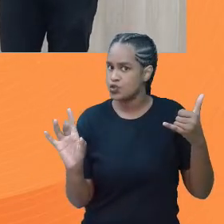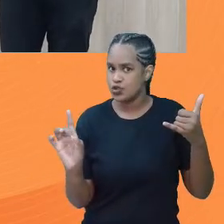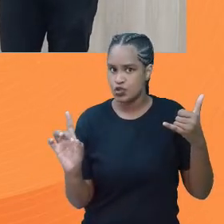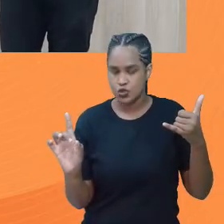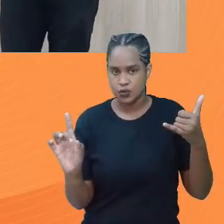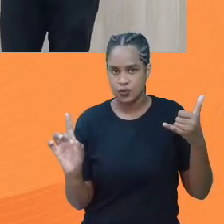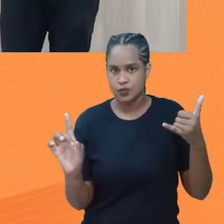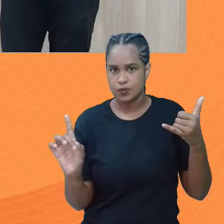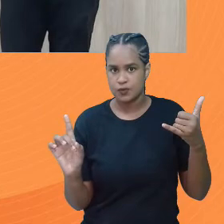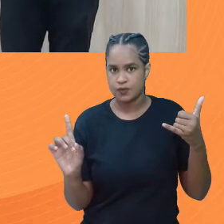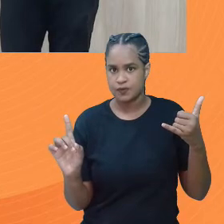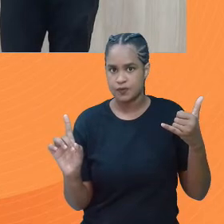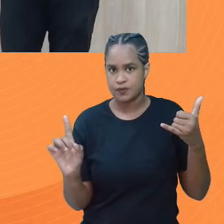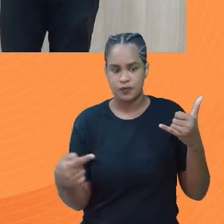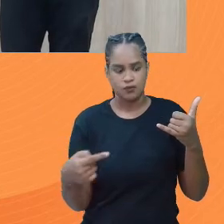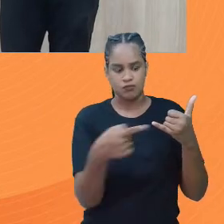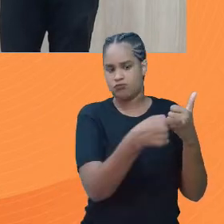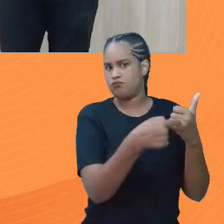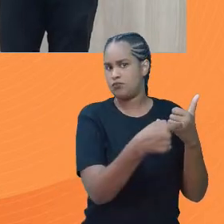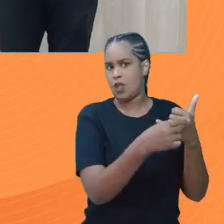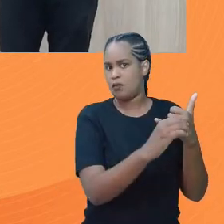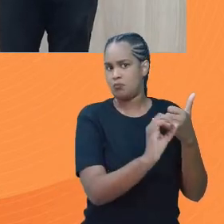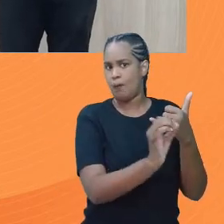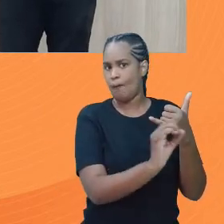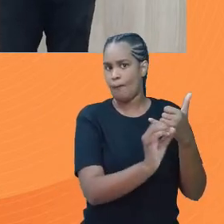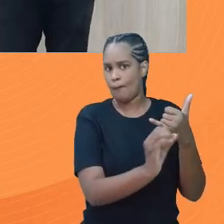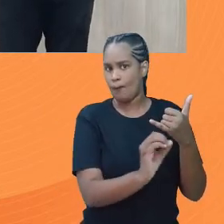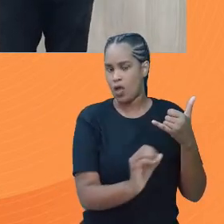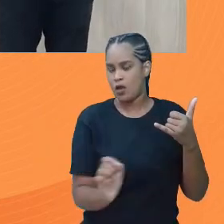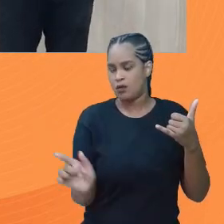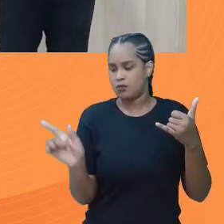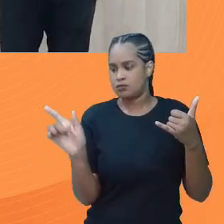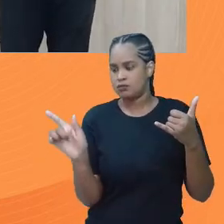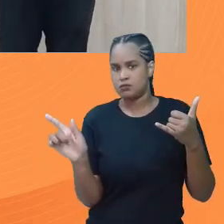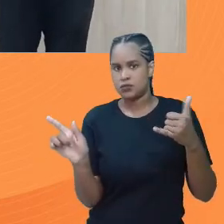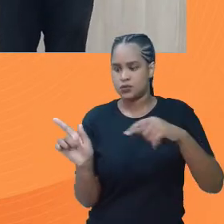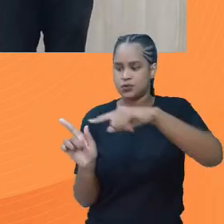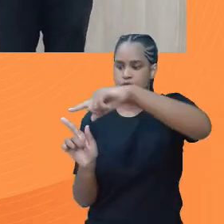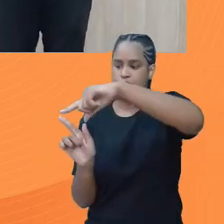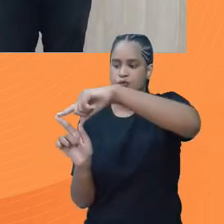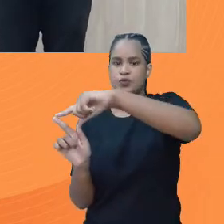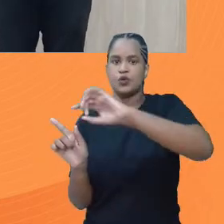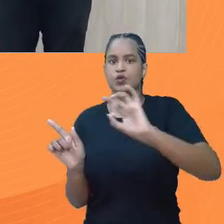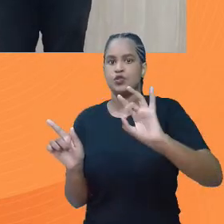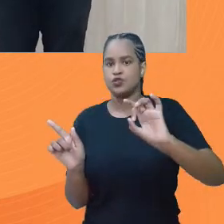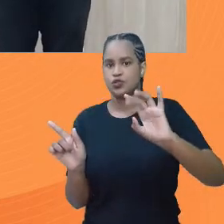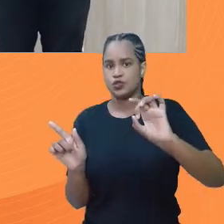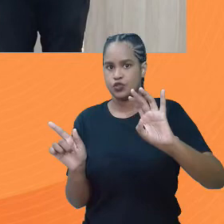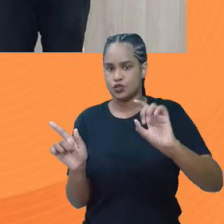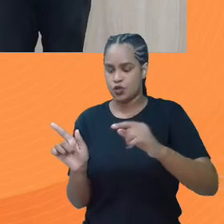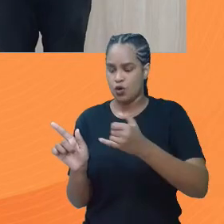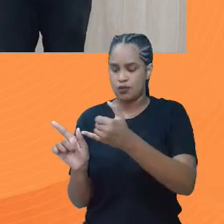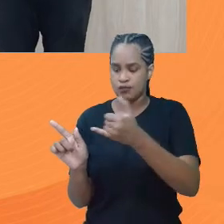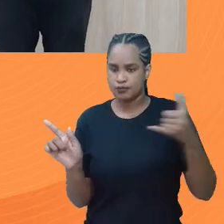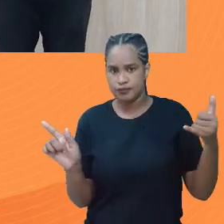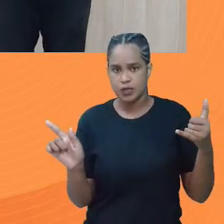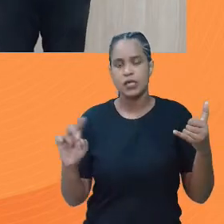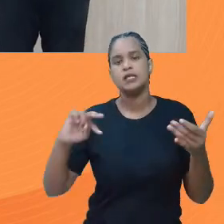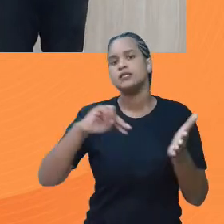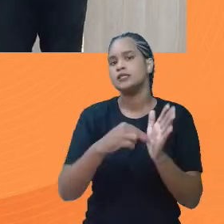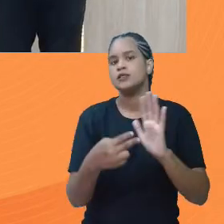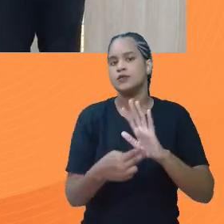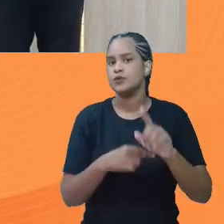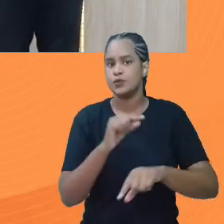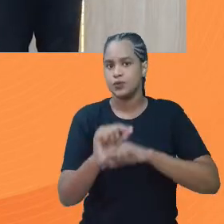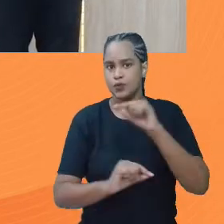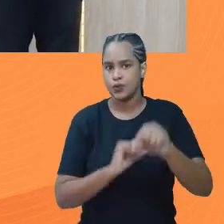na semi-reta a gente não tem uma das setas, tá bom? Então só apresenta uma seta e a outra não aparece. Isso significa o quê? Eu acabei